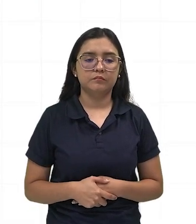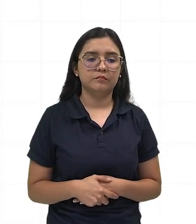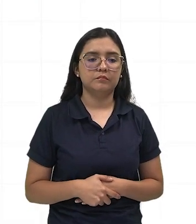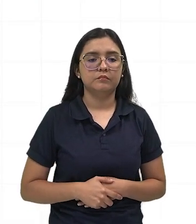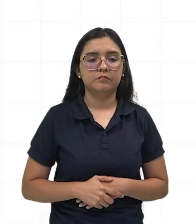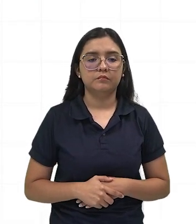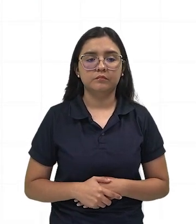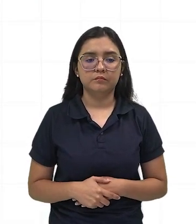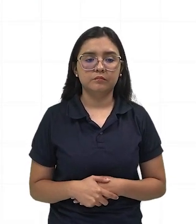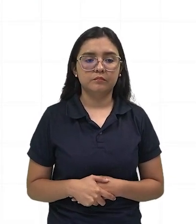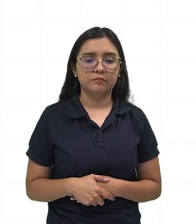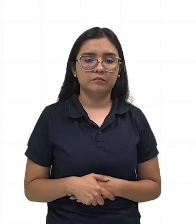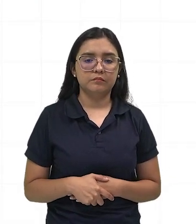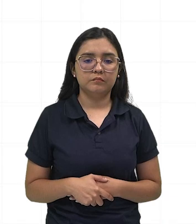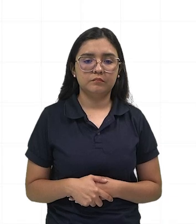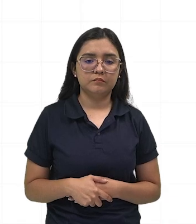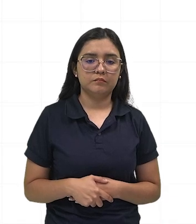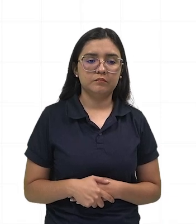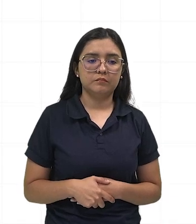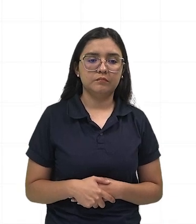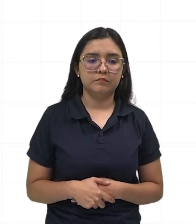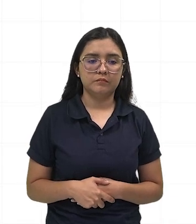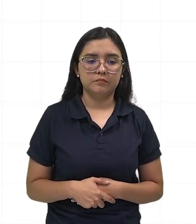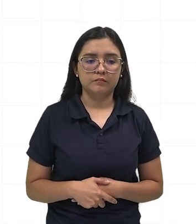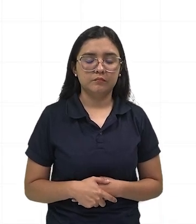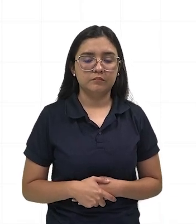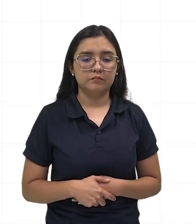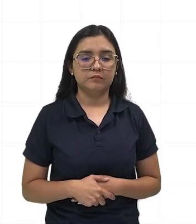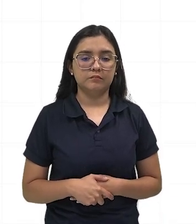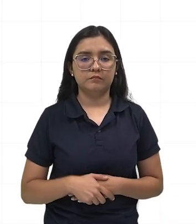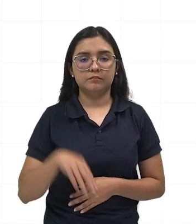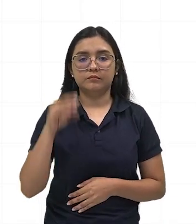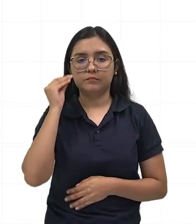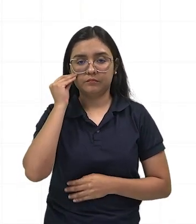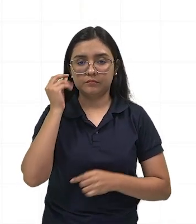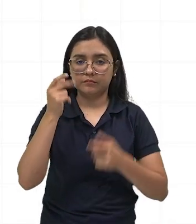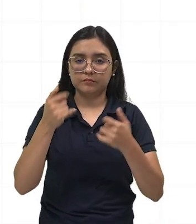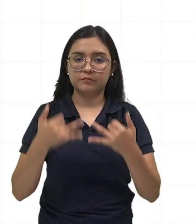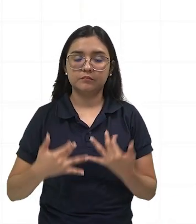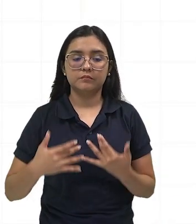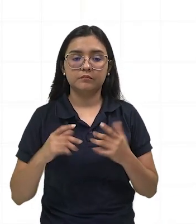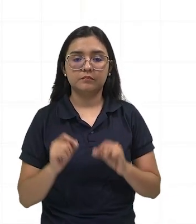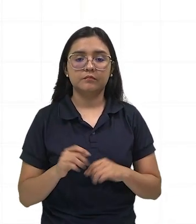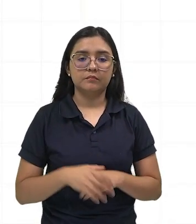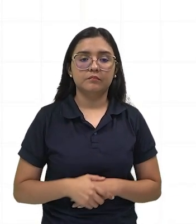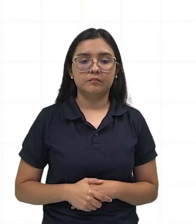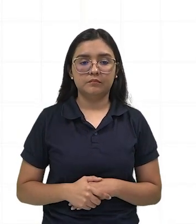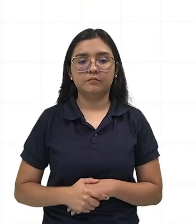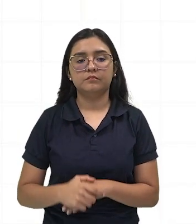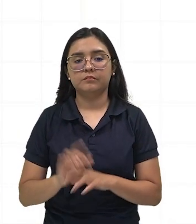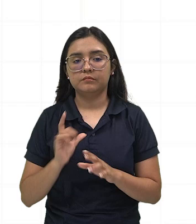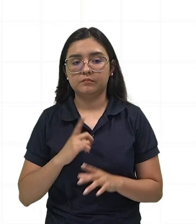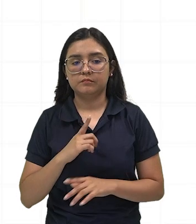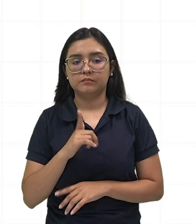feeling, certo? Então, vamos ver agora isso que eu acabei de falar, olha, grandezas